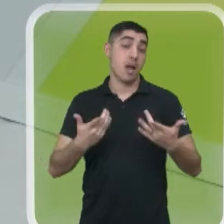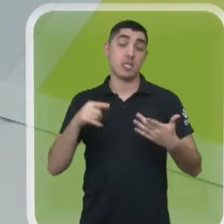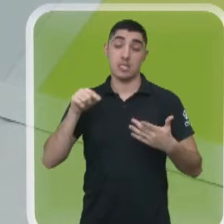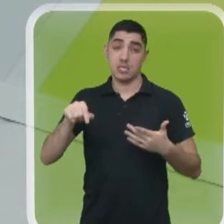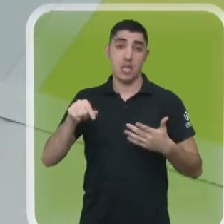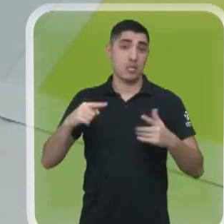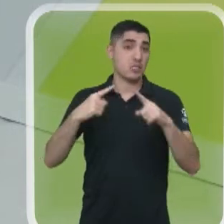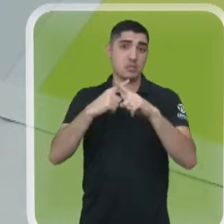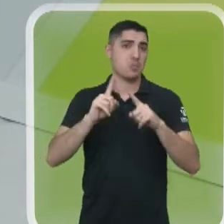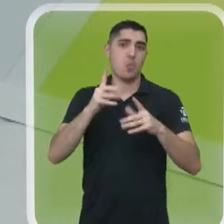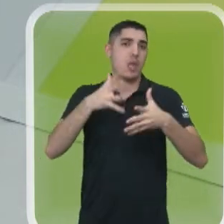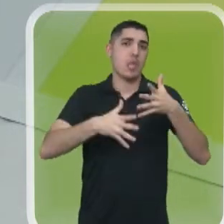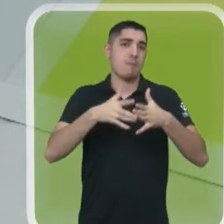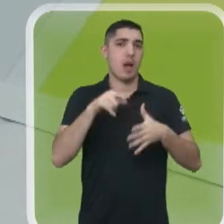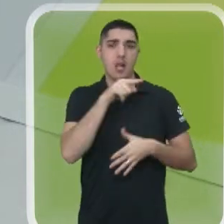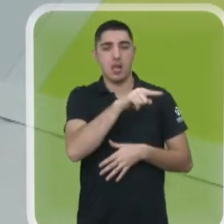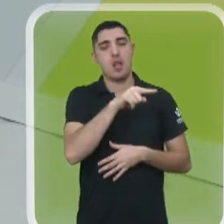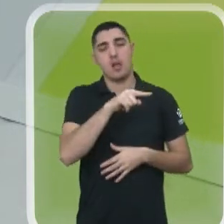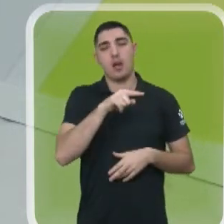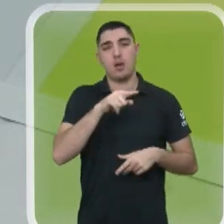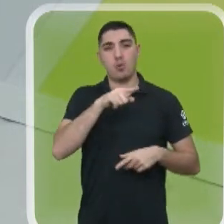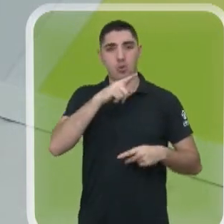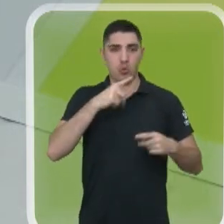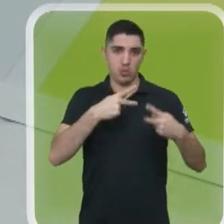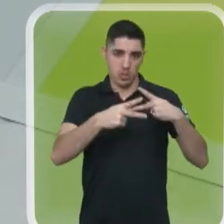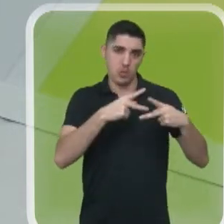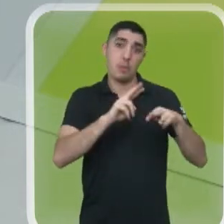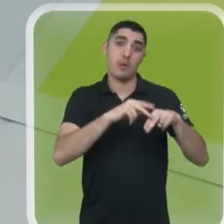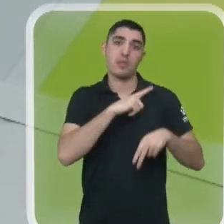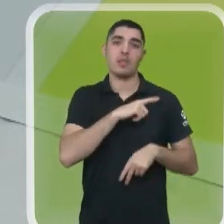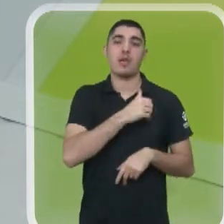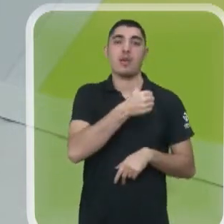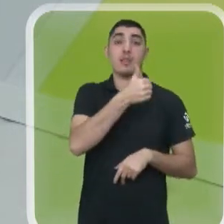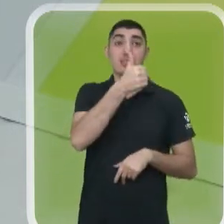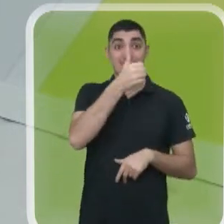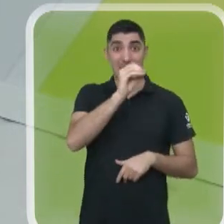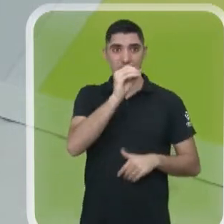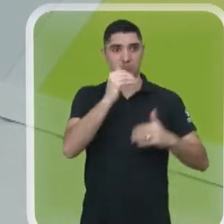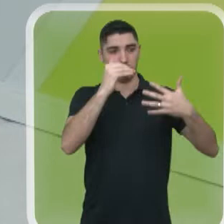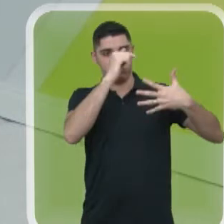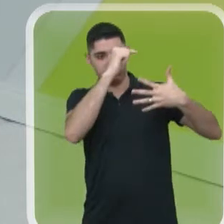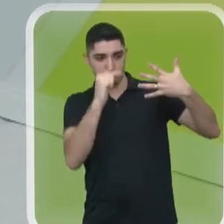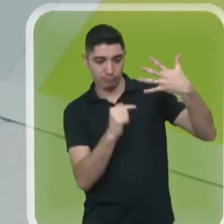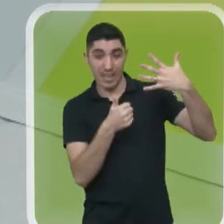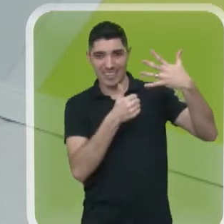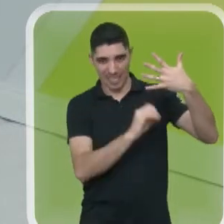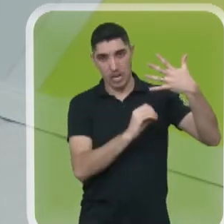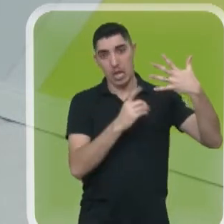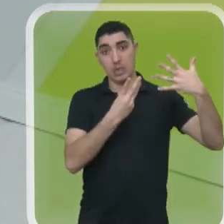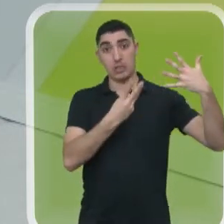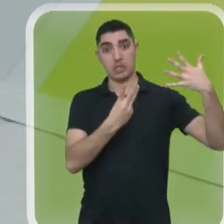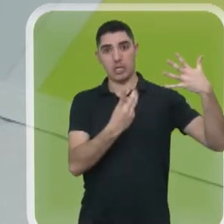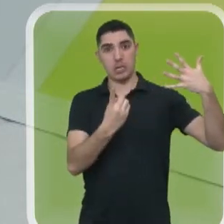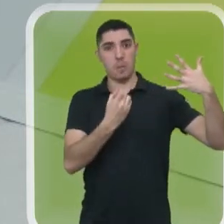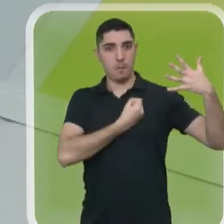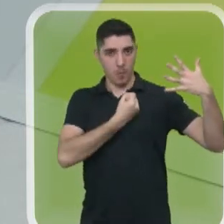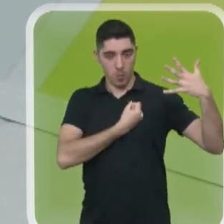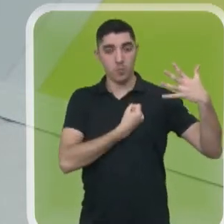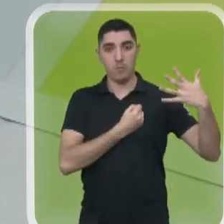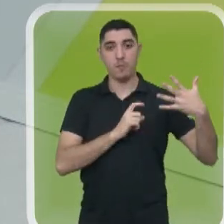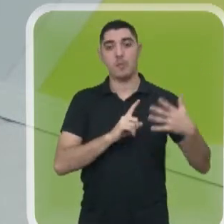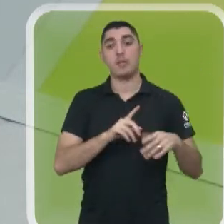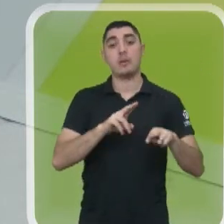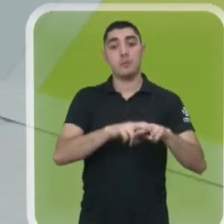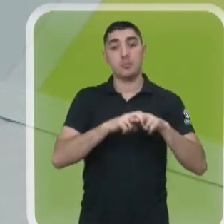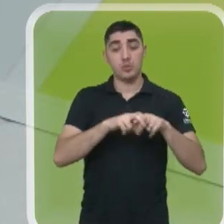para o São José o São José é o atual 10º colocado com 31 pontos Lembrando que o líder ao Sorocaba com 48 e depois Joinville 46